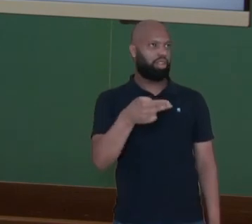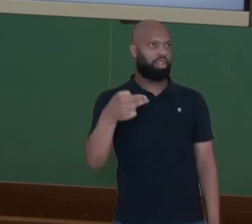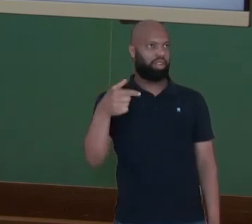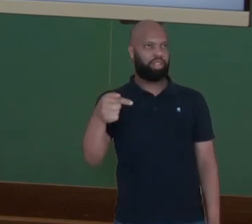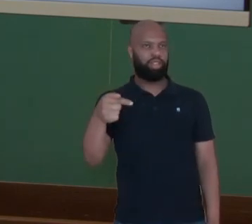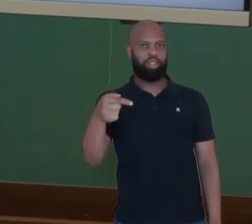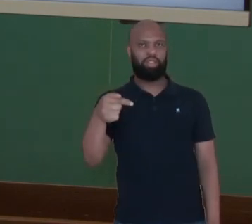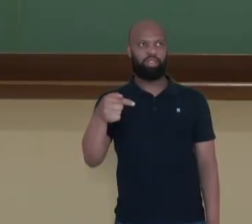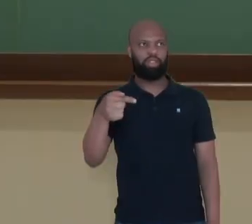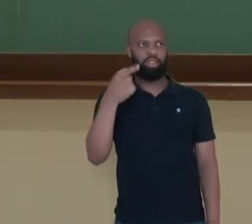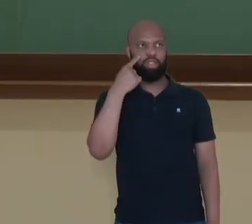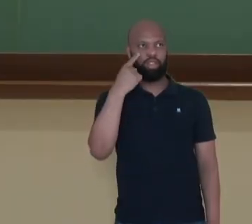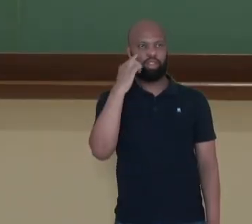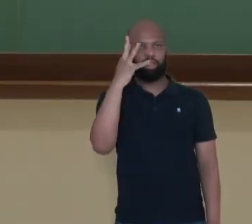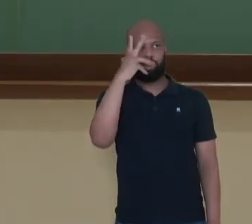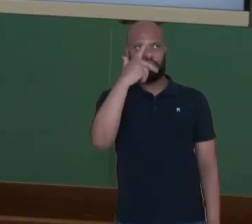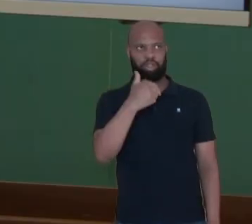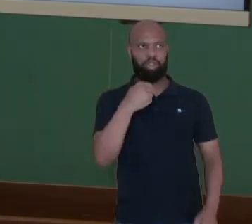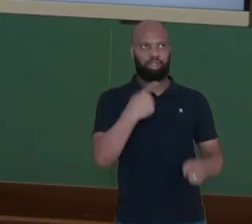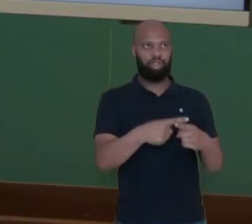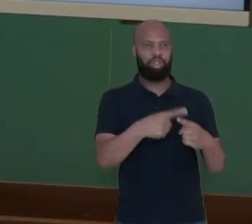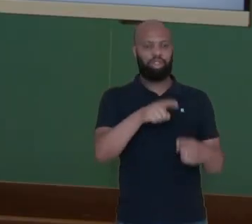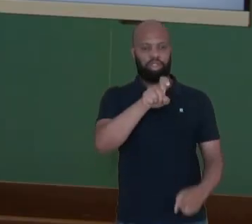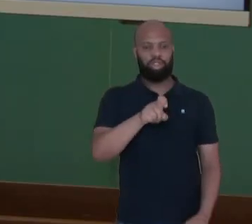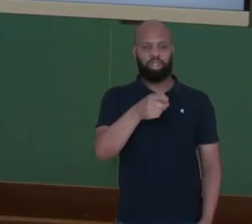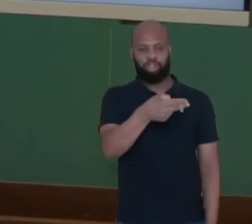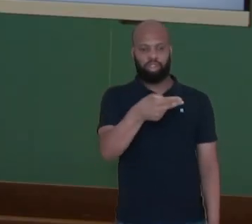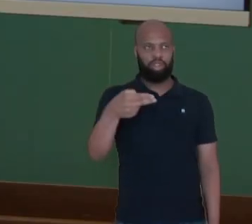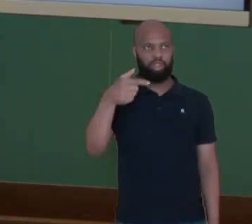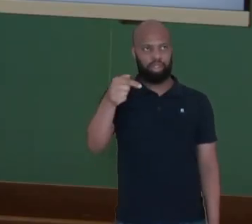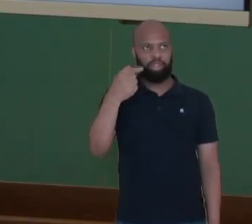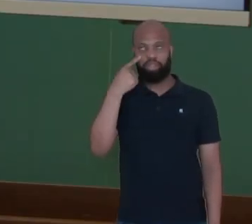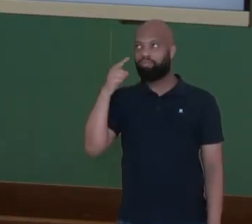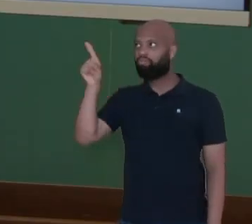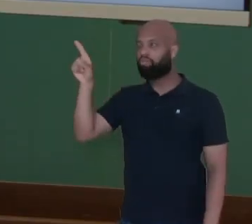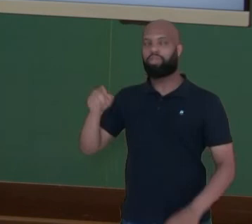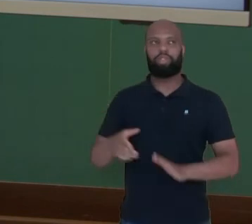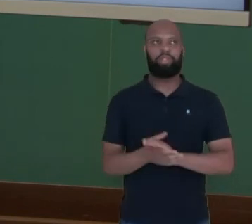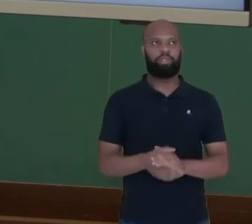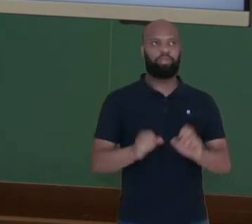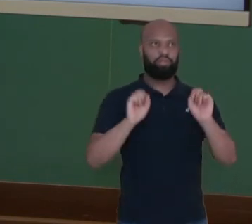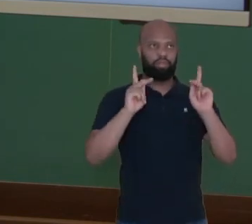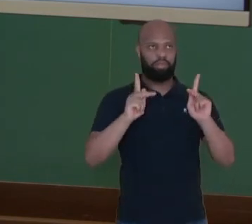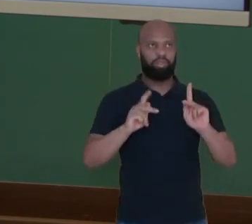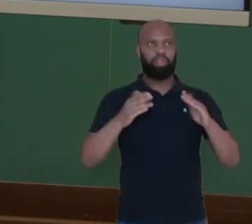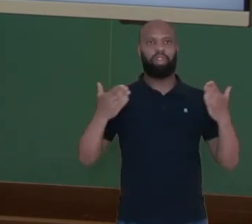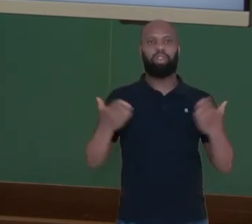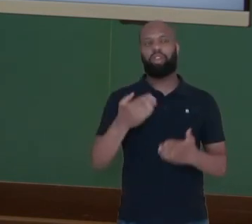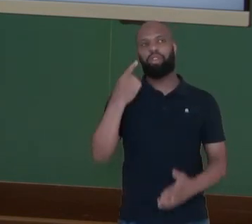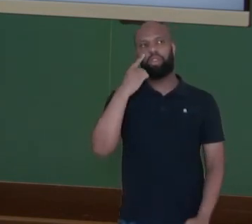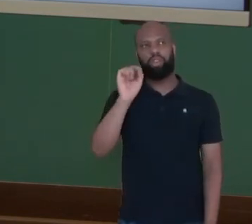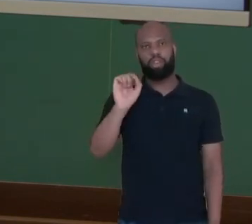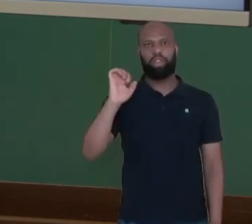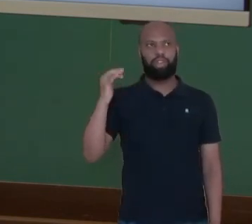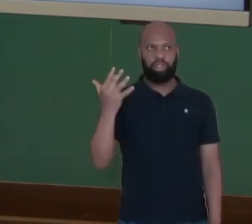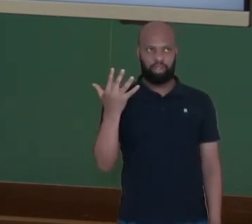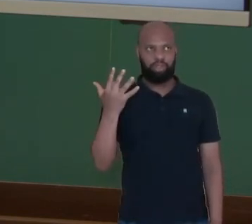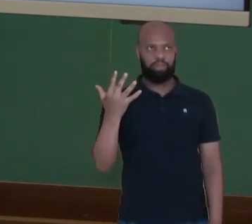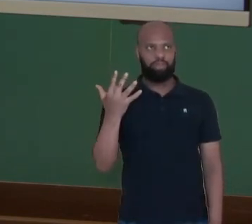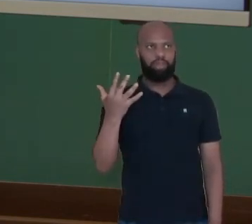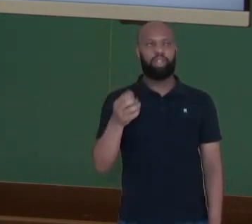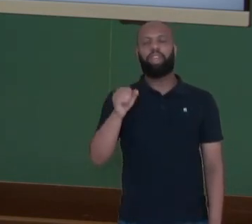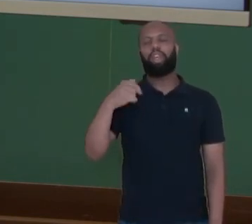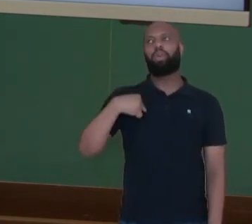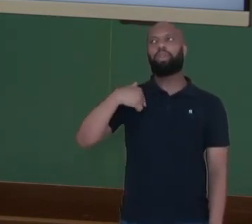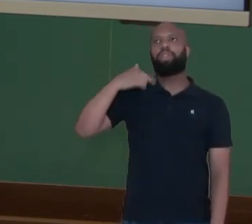7. Olha que coisa linda, querido. X igual a 7 aqui, ó. Beleza? Então, o que vai acontecer? Eu